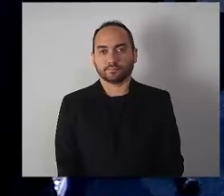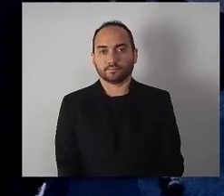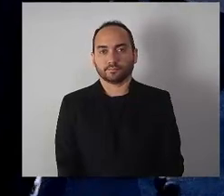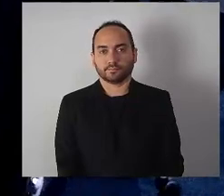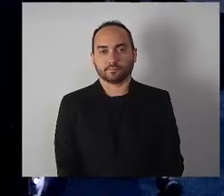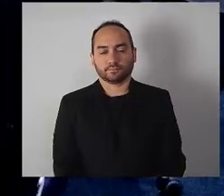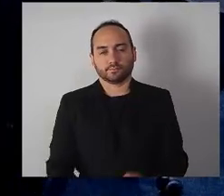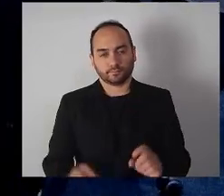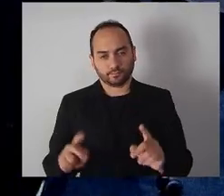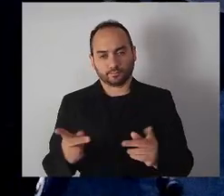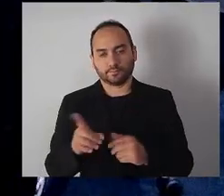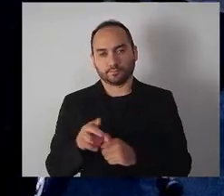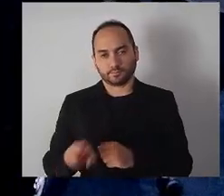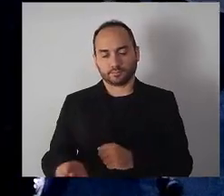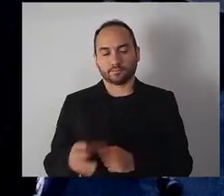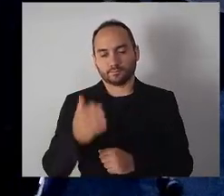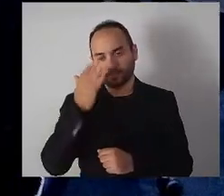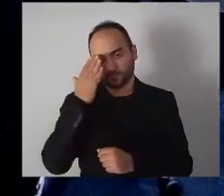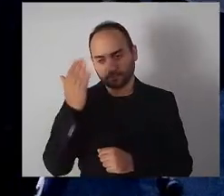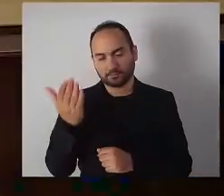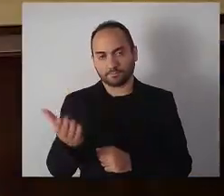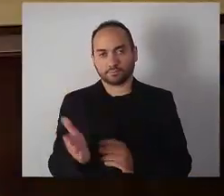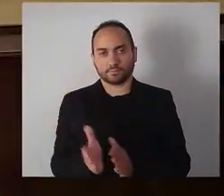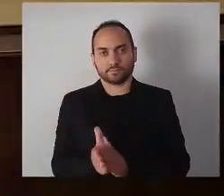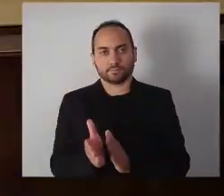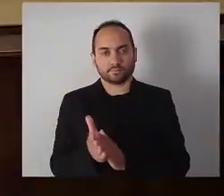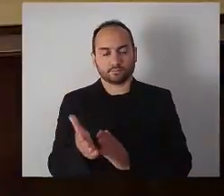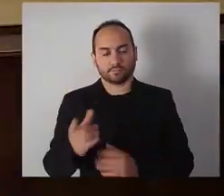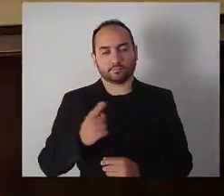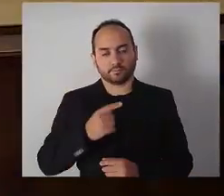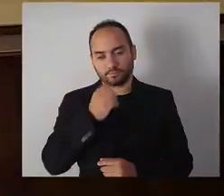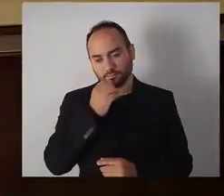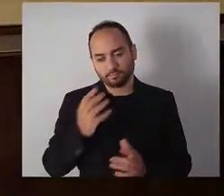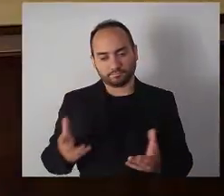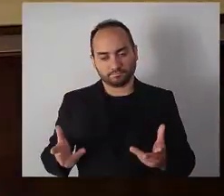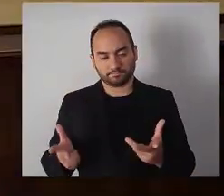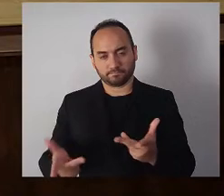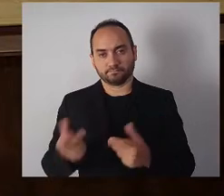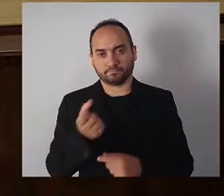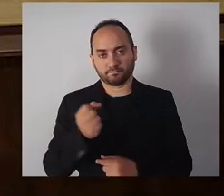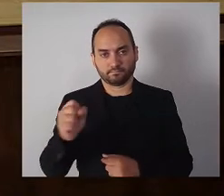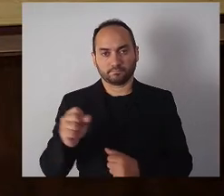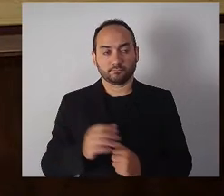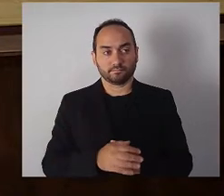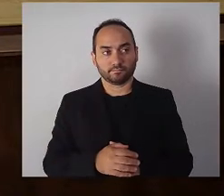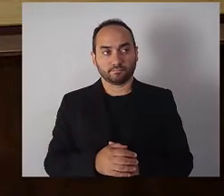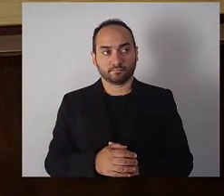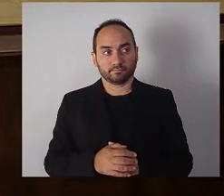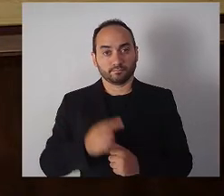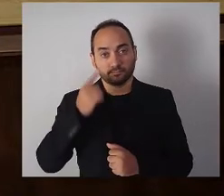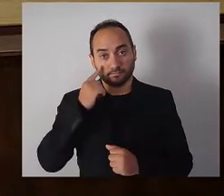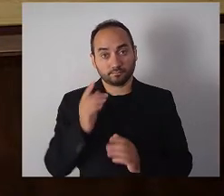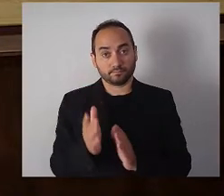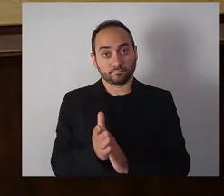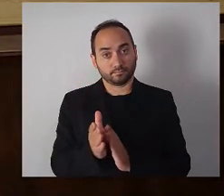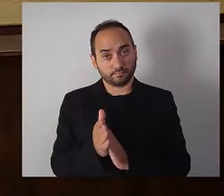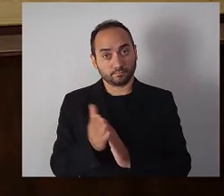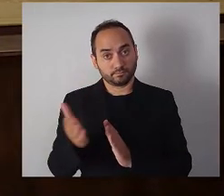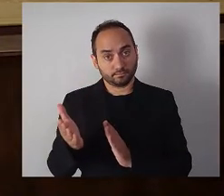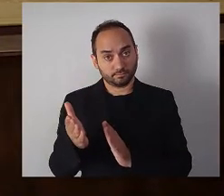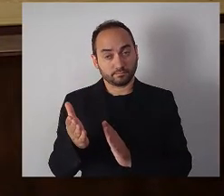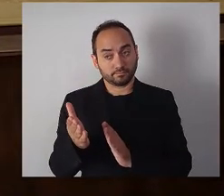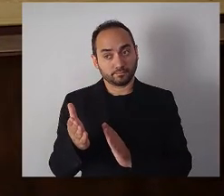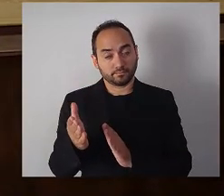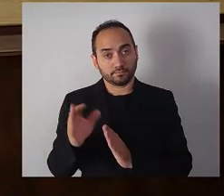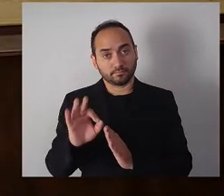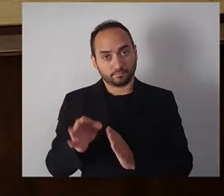Ok, doutora, muito obrigado. Parabéns aí pela sua brilhante sustentação. Quando eu bati palma, me referi ao o Minami, que é